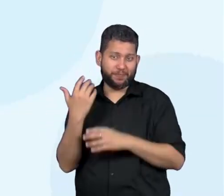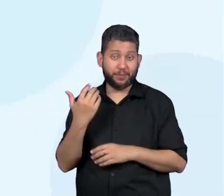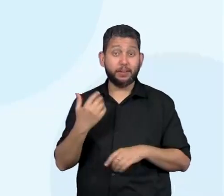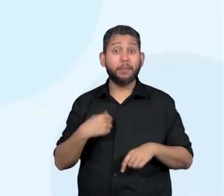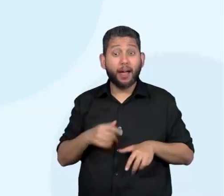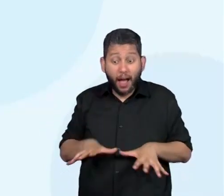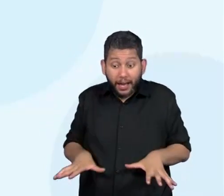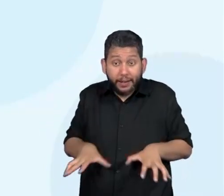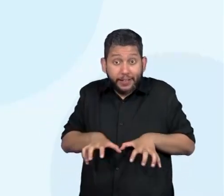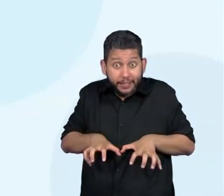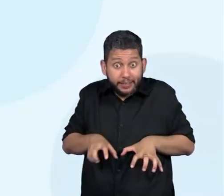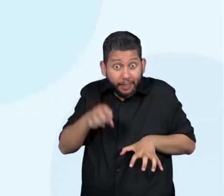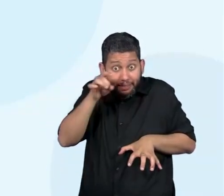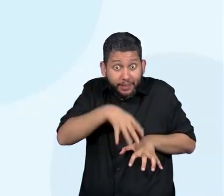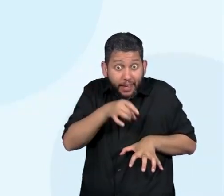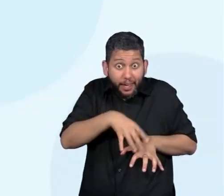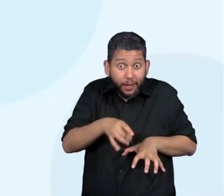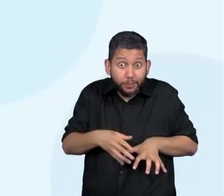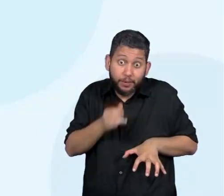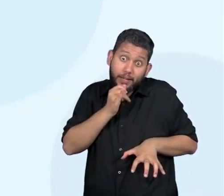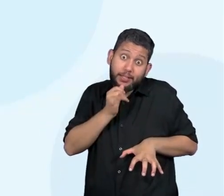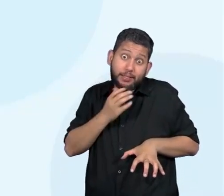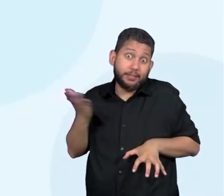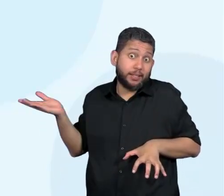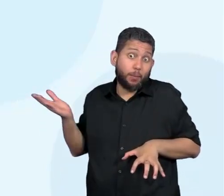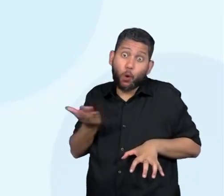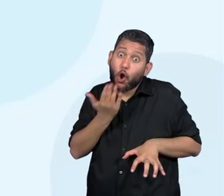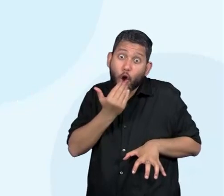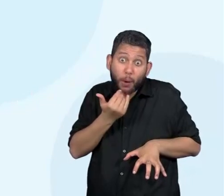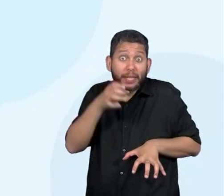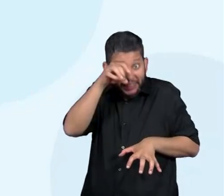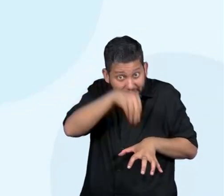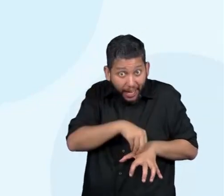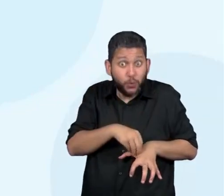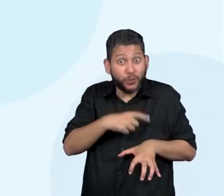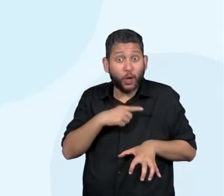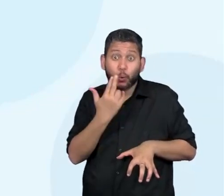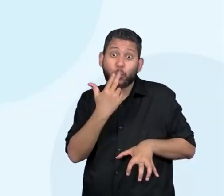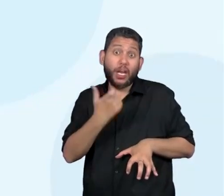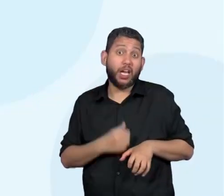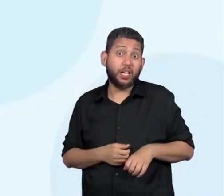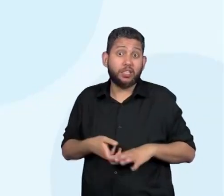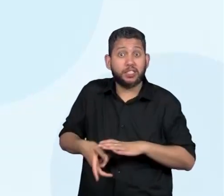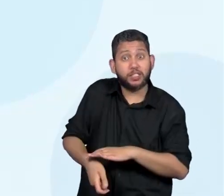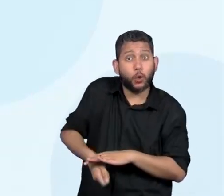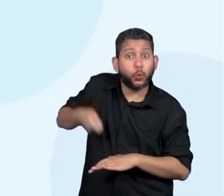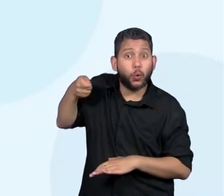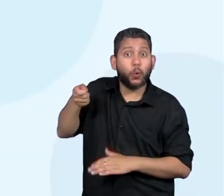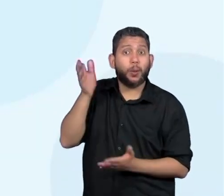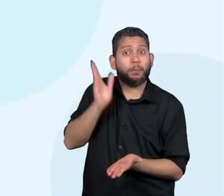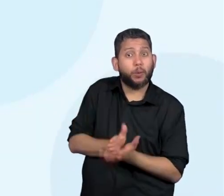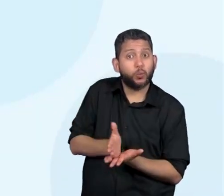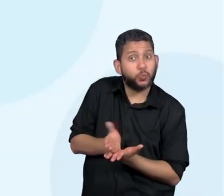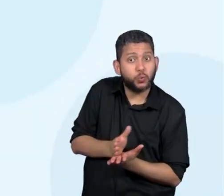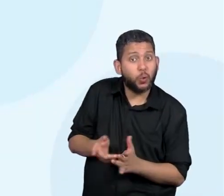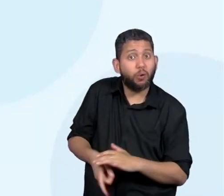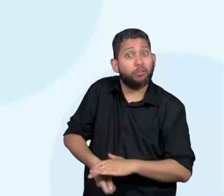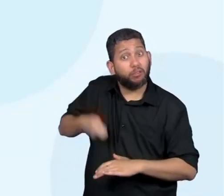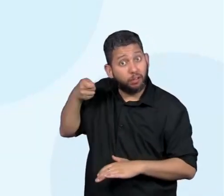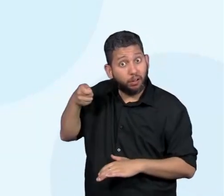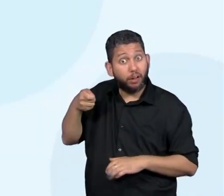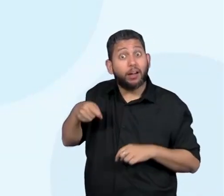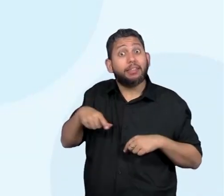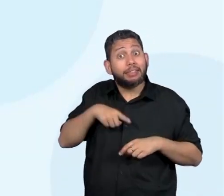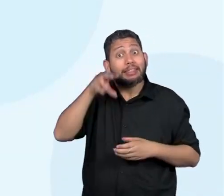também reservam nutrientes, como é o caso das raízes comestíveis. Então, o caso, sim, da cenoura, da mandioca, então eles acabam